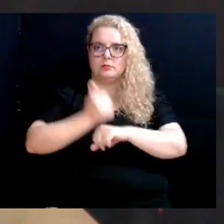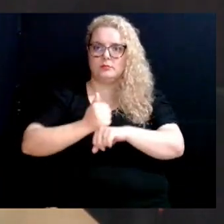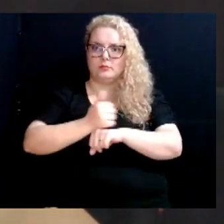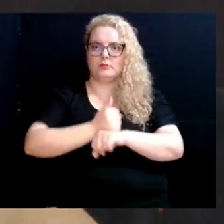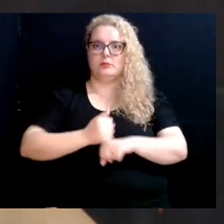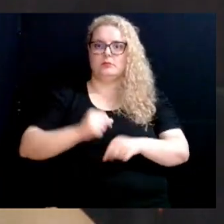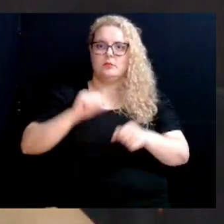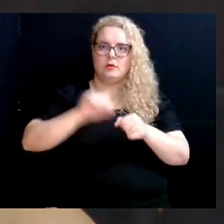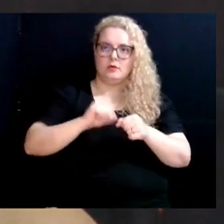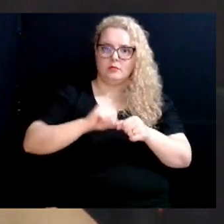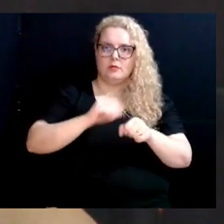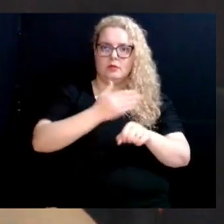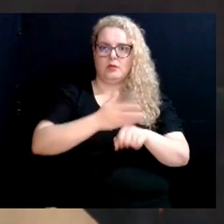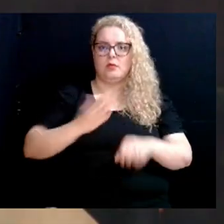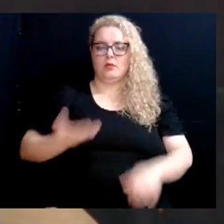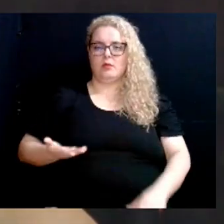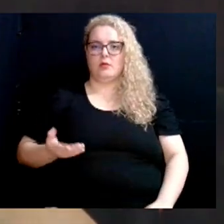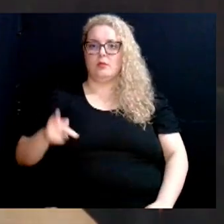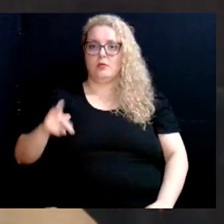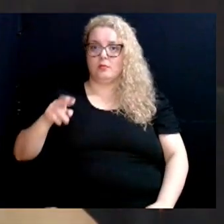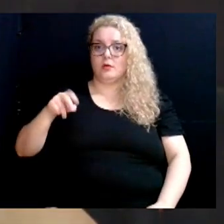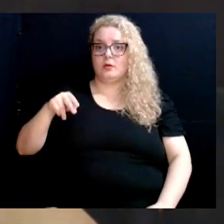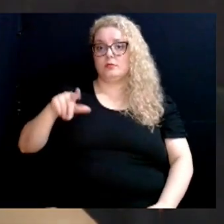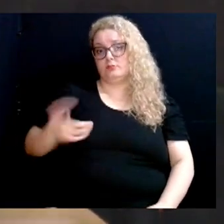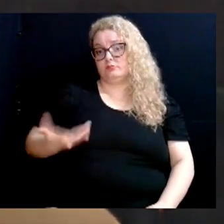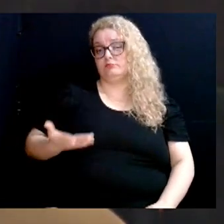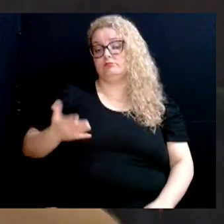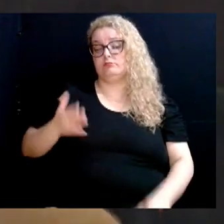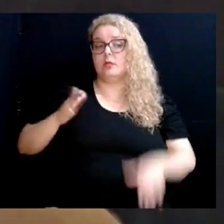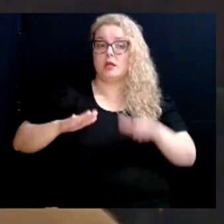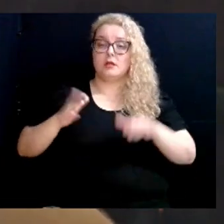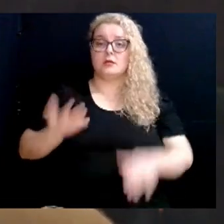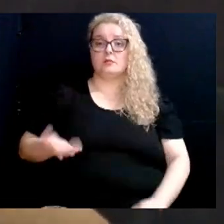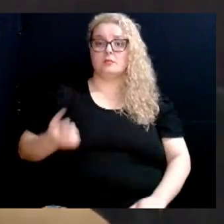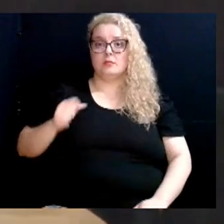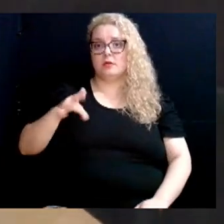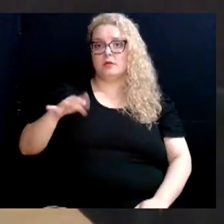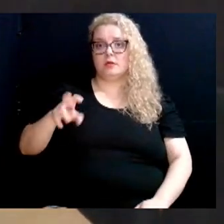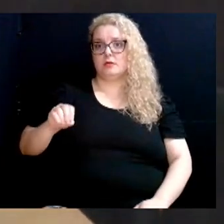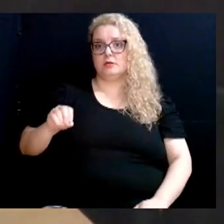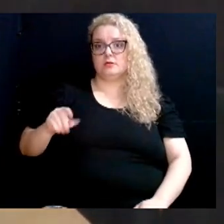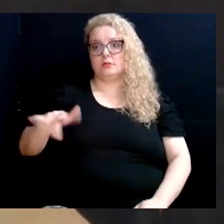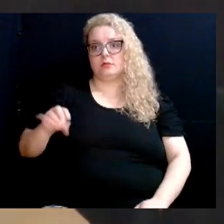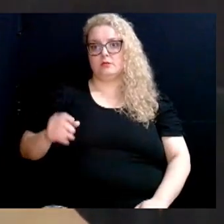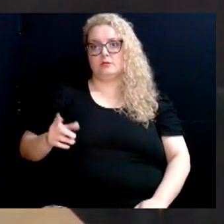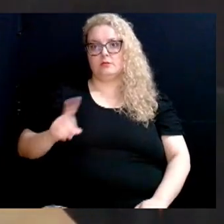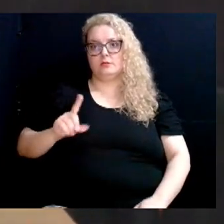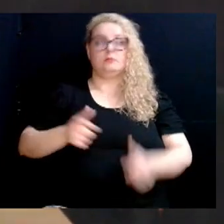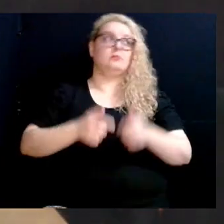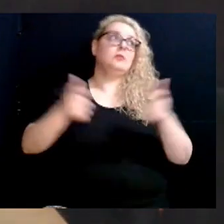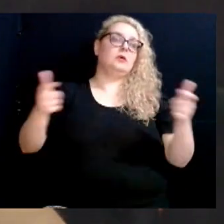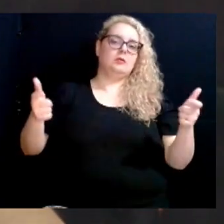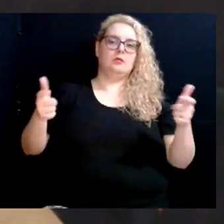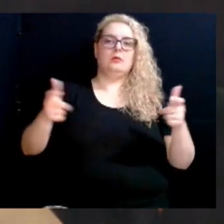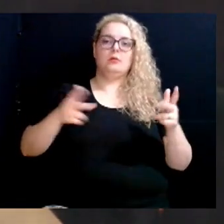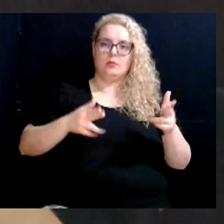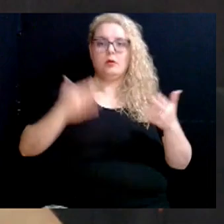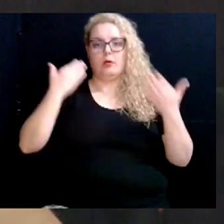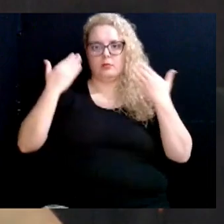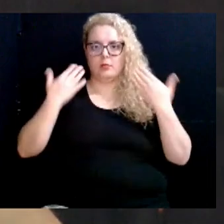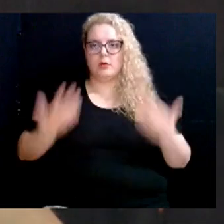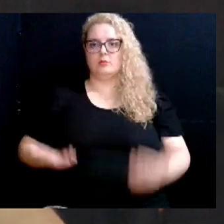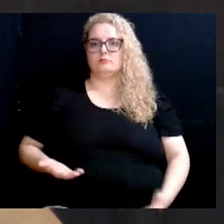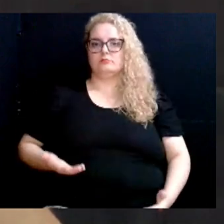Faça um treino com um personal, talvez faça uma sessão, às vezes você não precisa fazer um acompanhamento tão longo como um psicólogo, mas faz